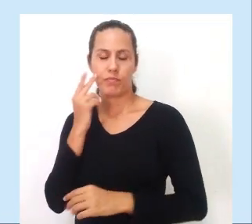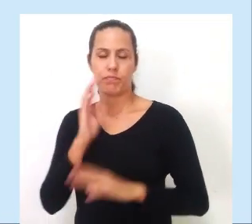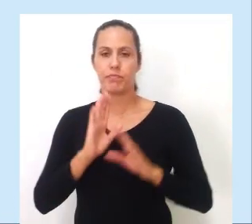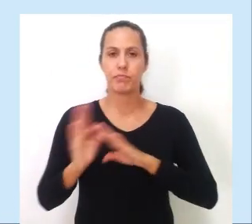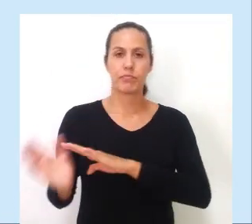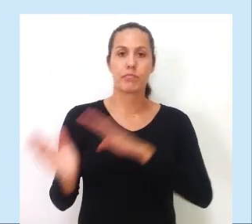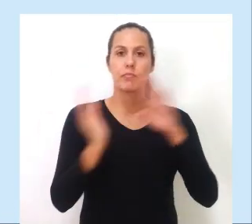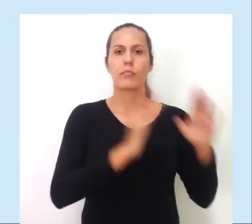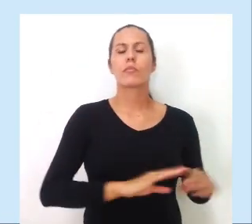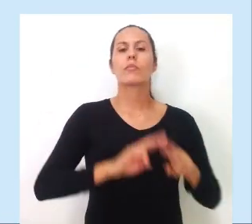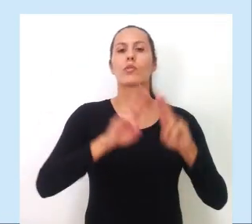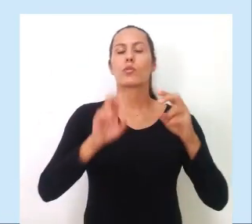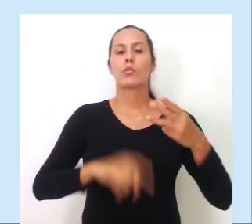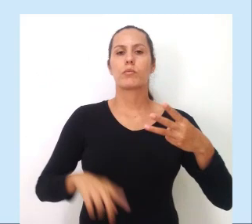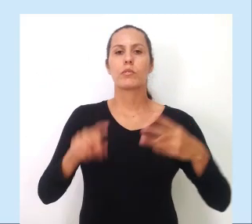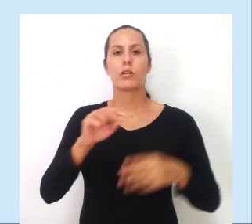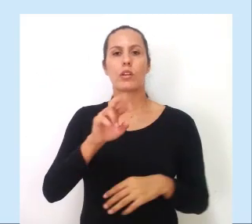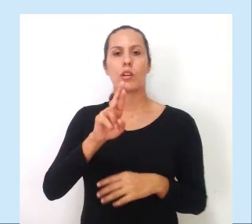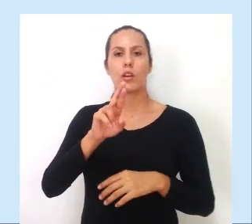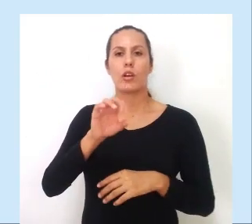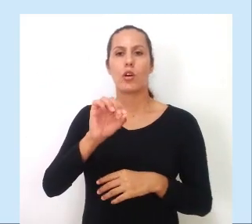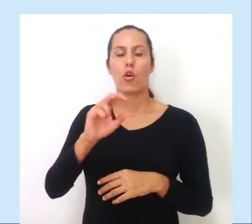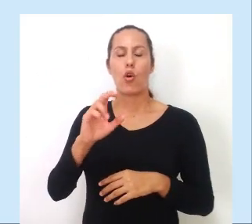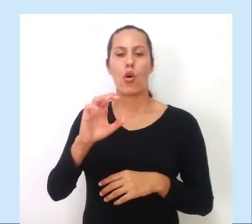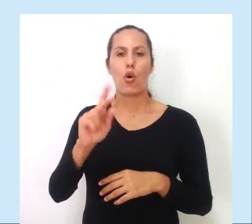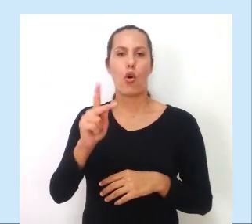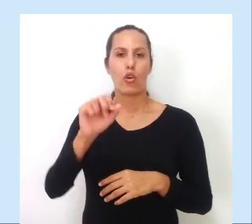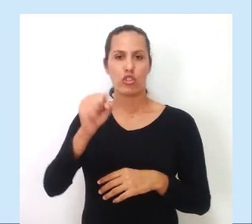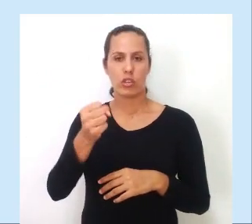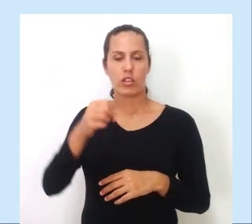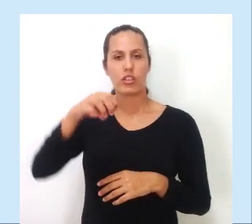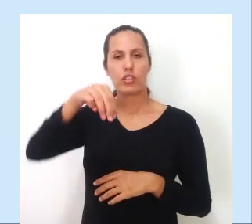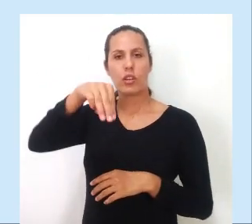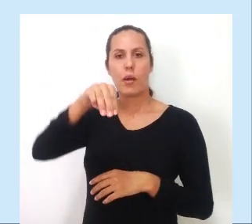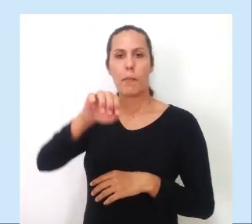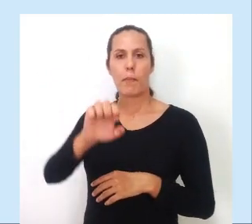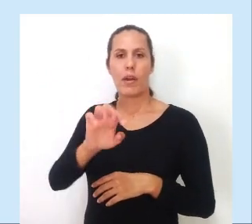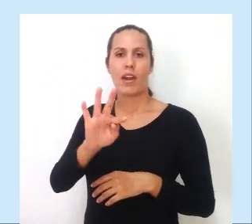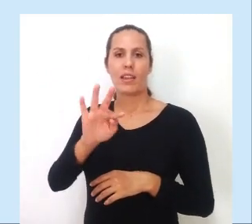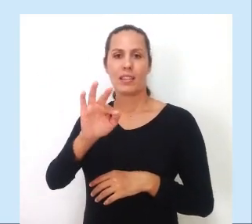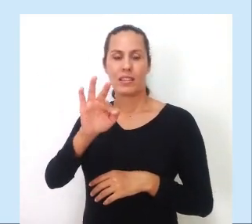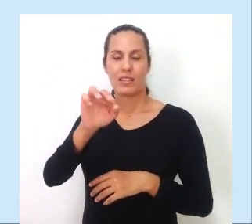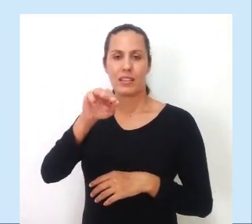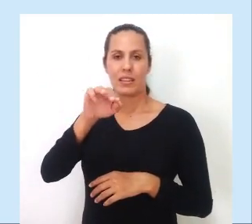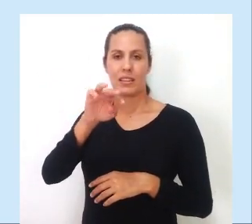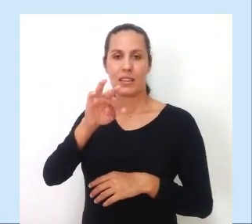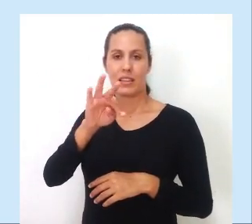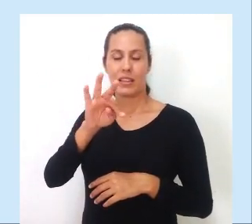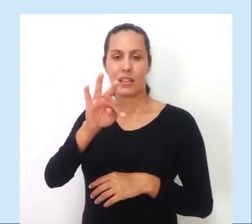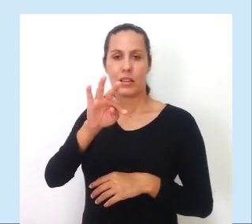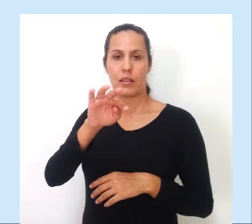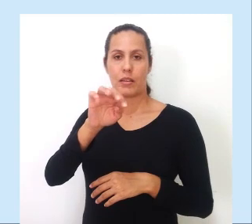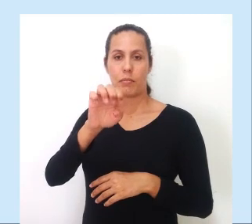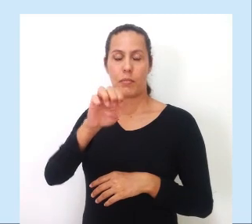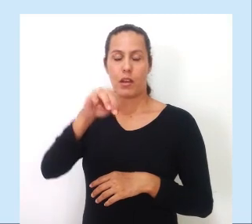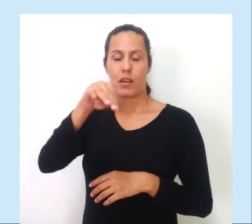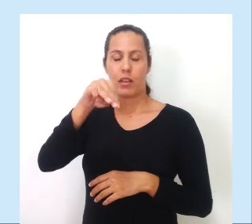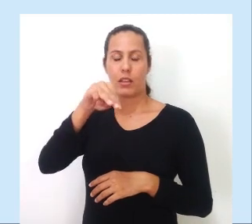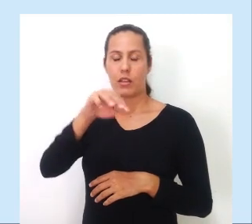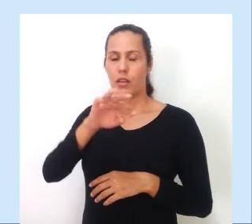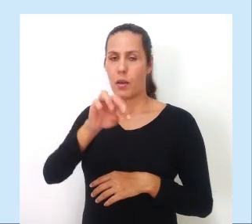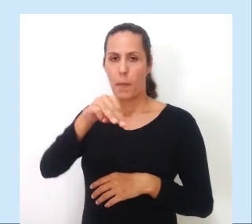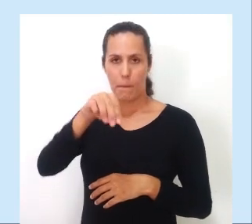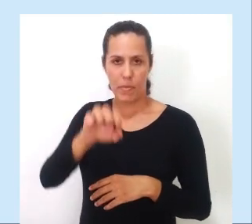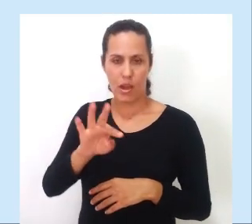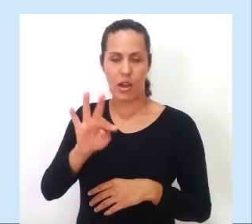sobre rochas, eu quero falar para vocês sobre as rochas metamórficas. Se são rochas metamórficas, a própria